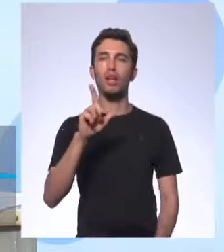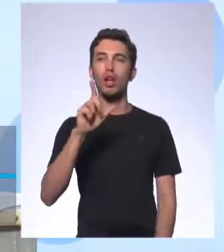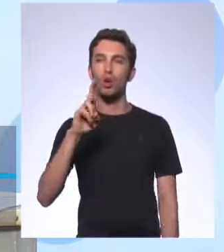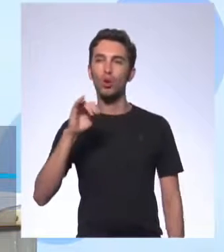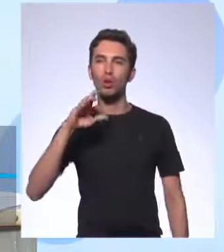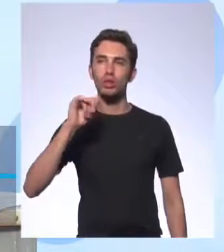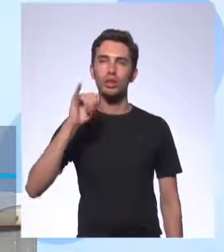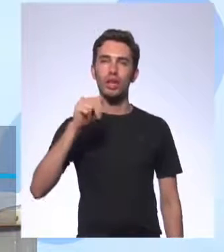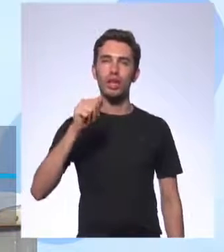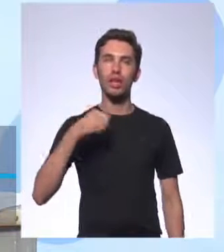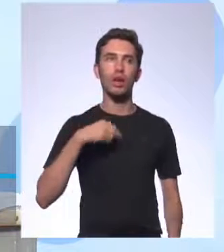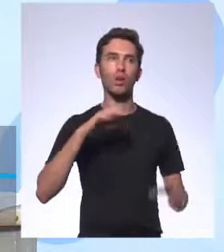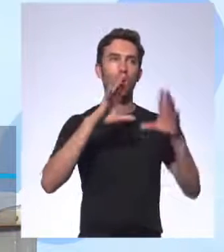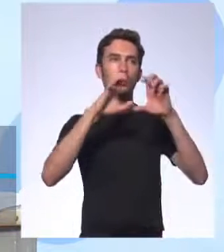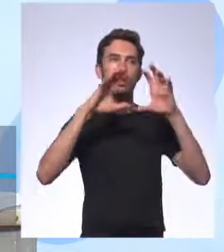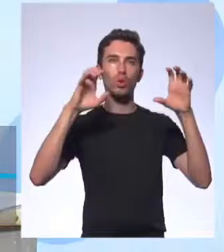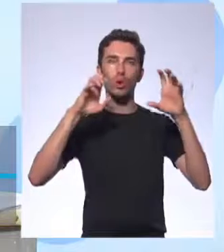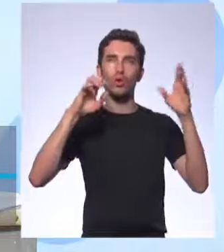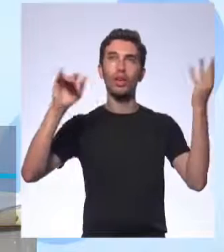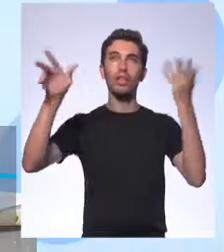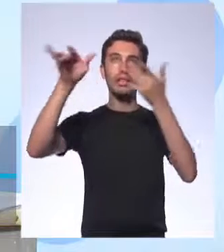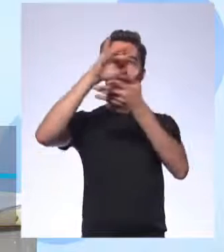nuvem interestelar de poeira.